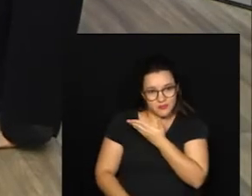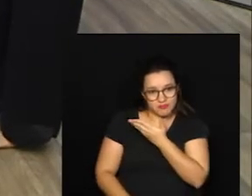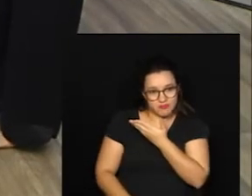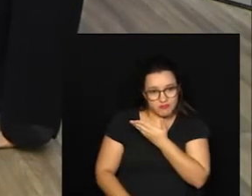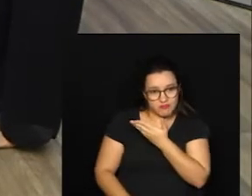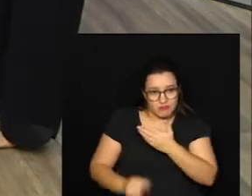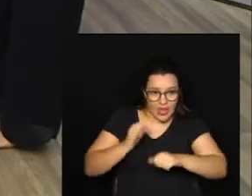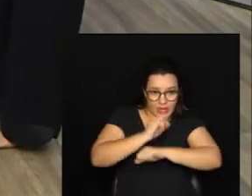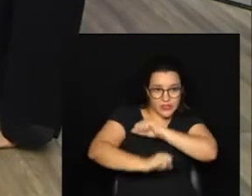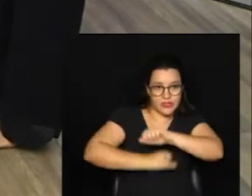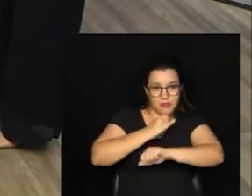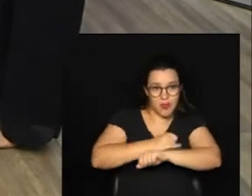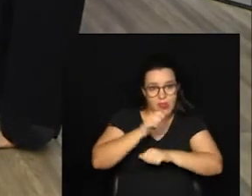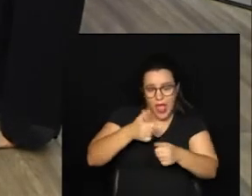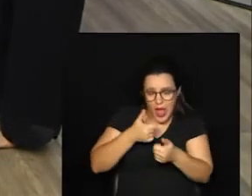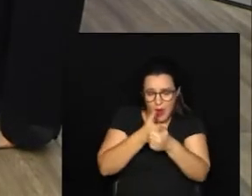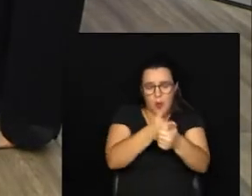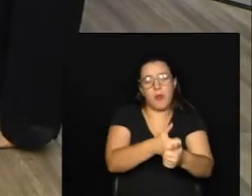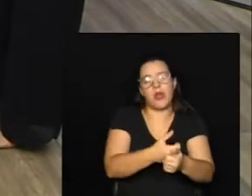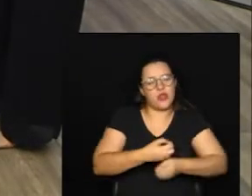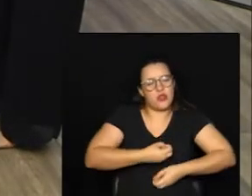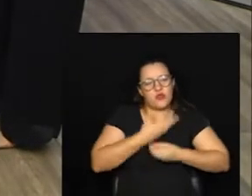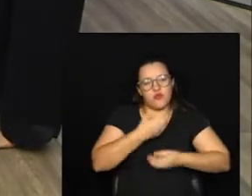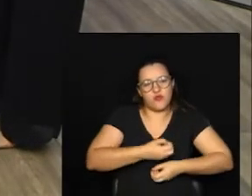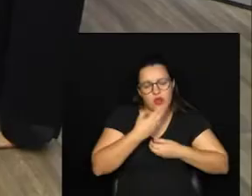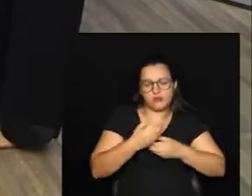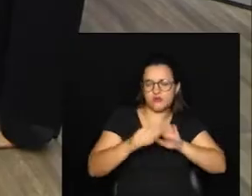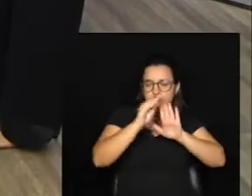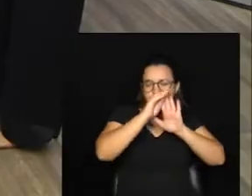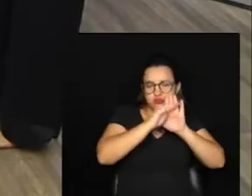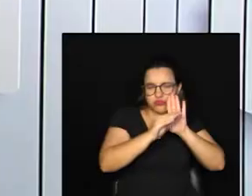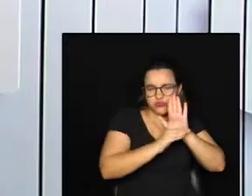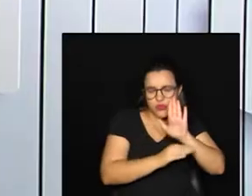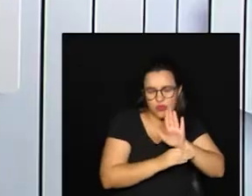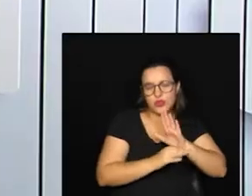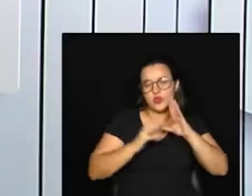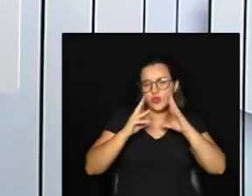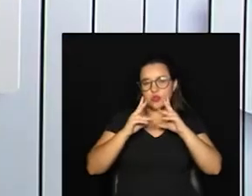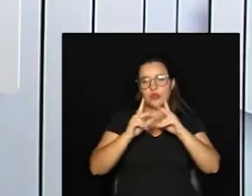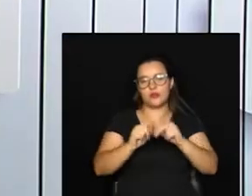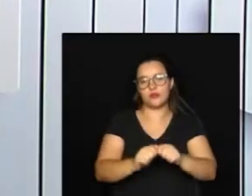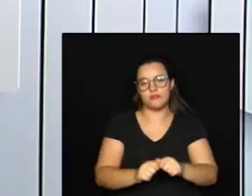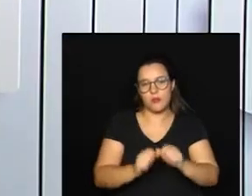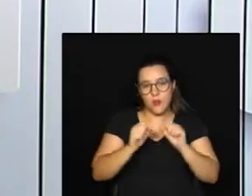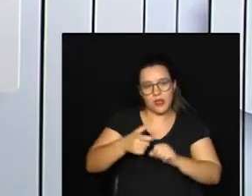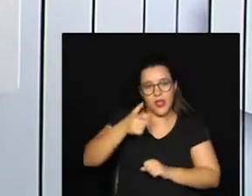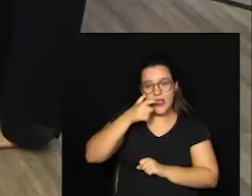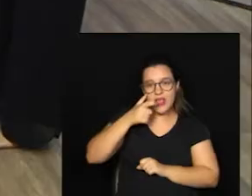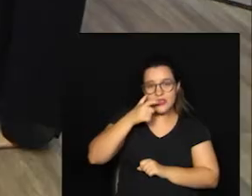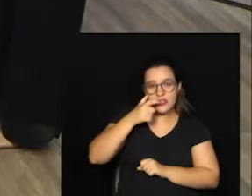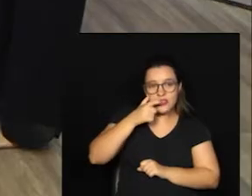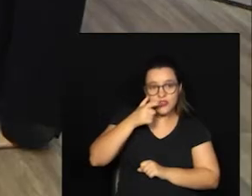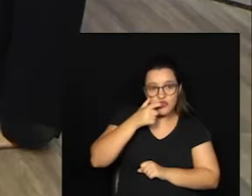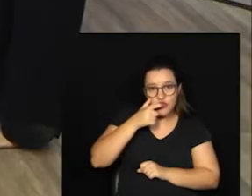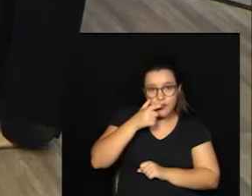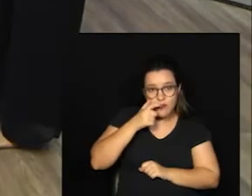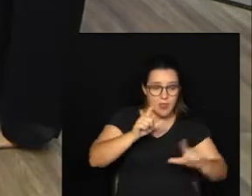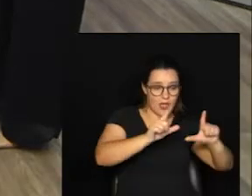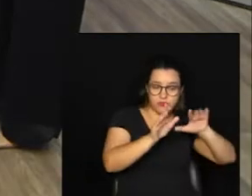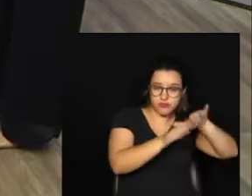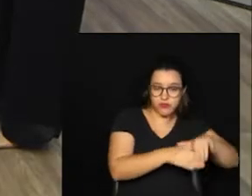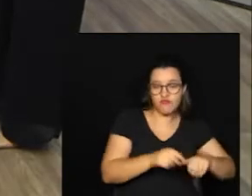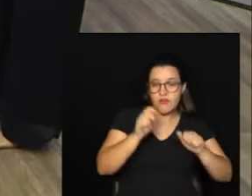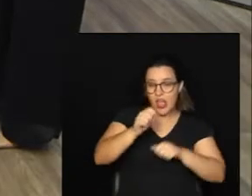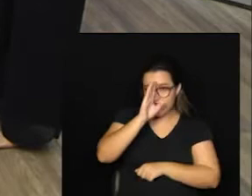campinas.sp.leg.br, você acompanha todas as informações, a agenda, a grade de programação, pode assistir a TV também pelo site,